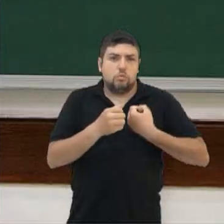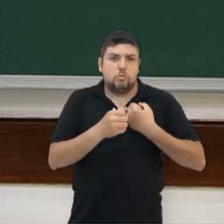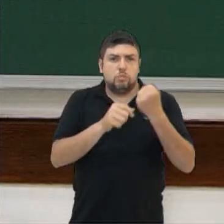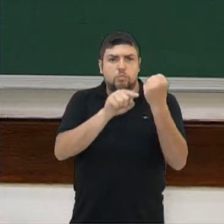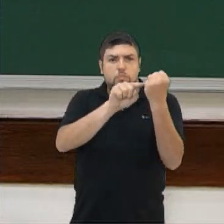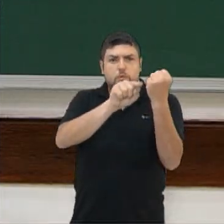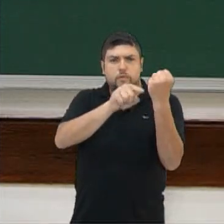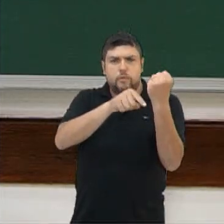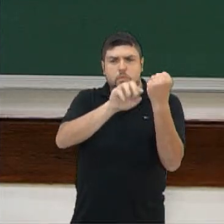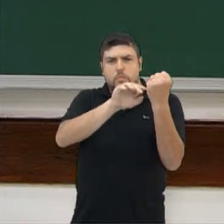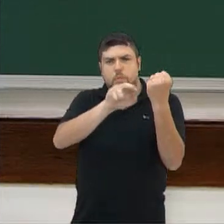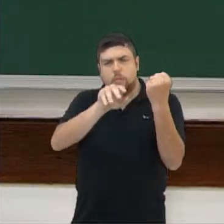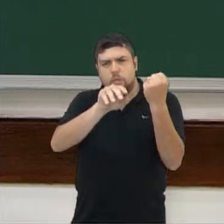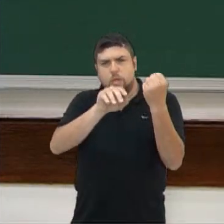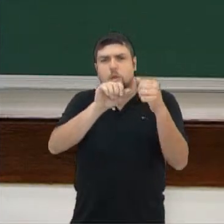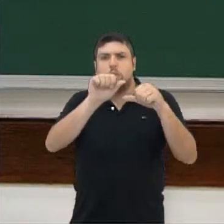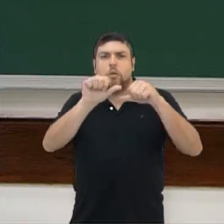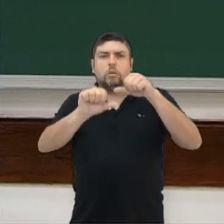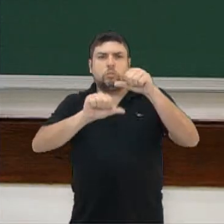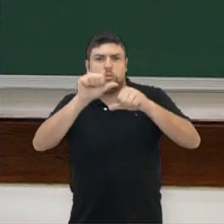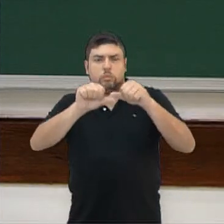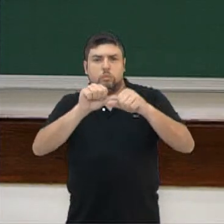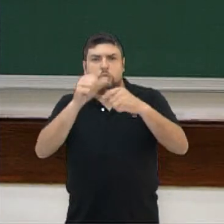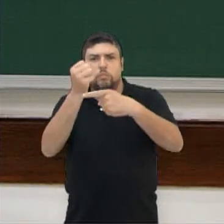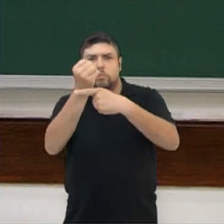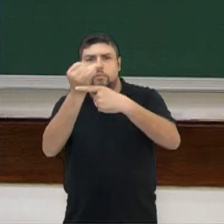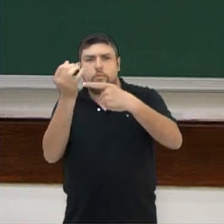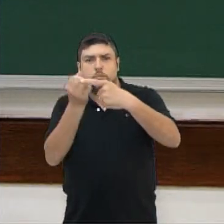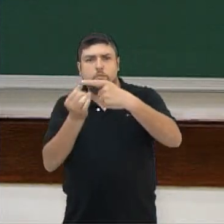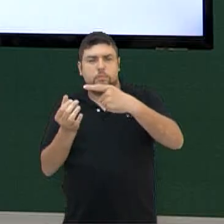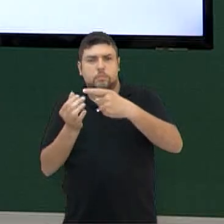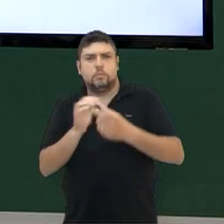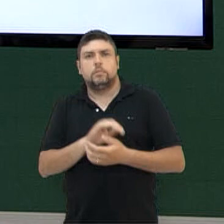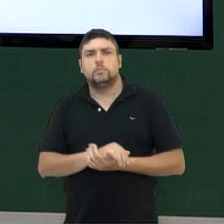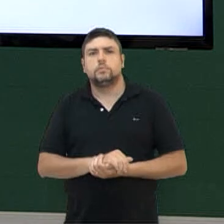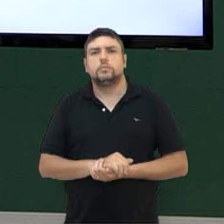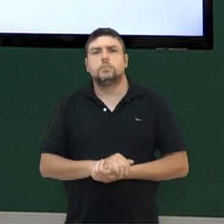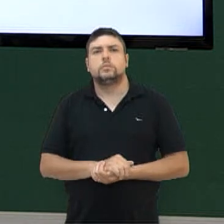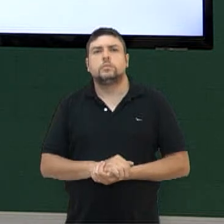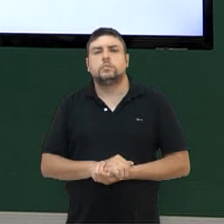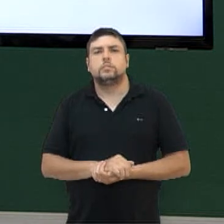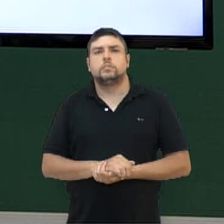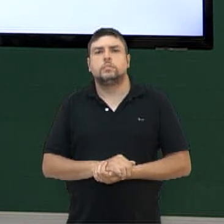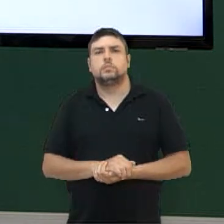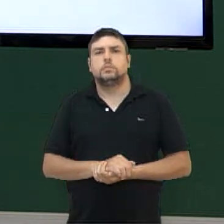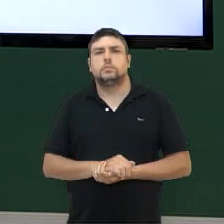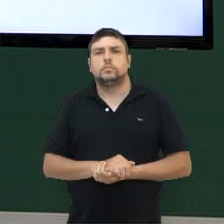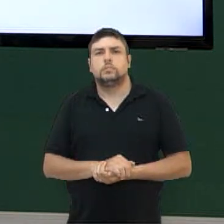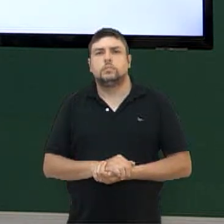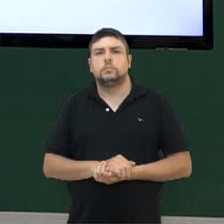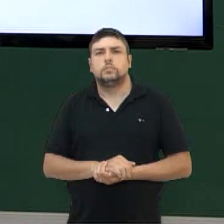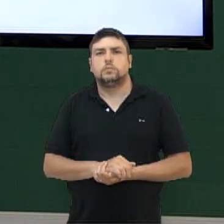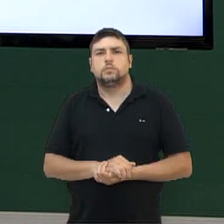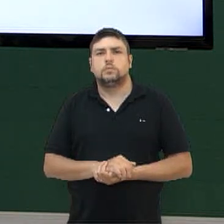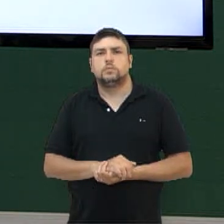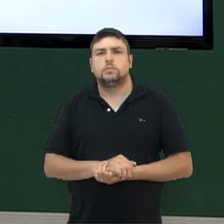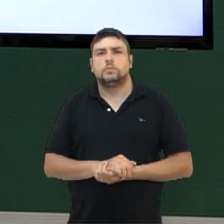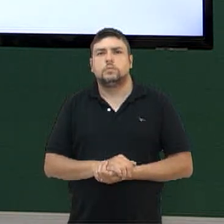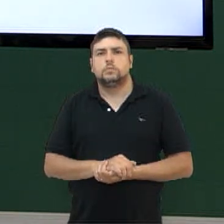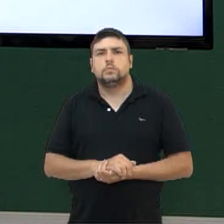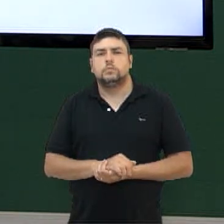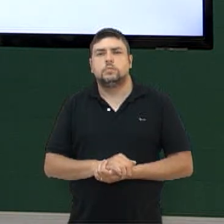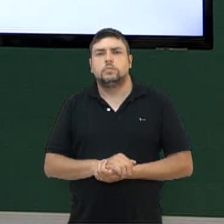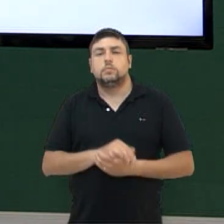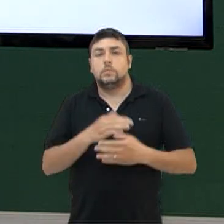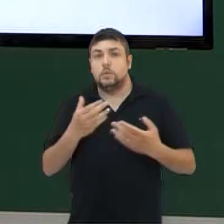5 décimos e posso até inclusive simplificar, tá? 2 elevado a 5 décimos é a mesma coisa que 1 meio.